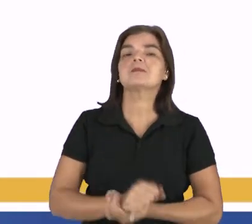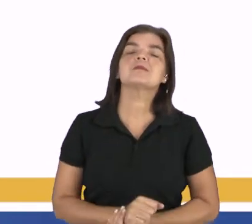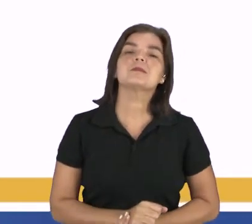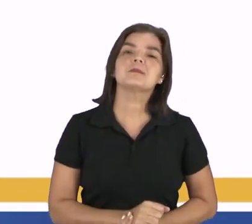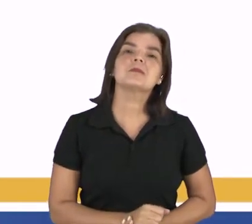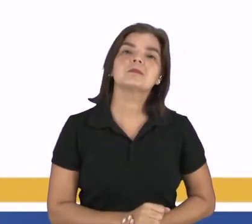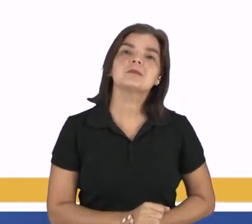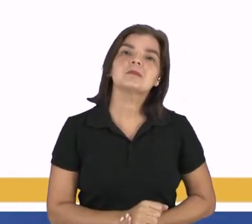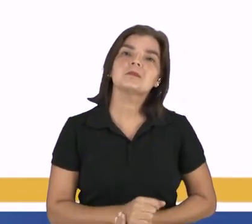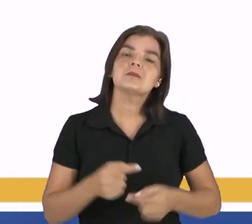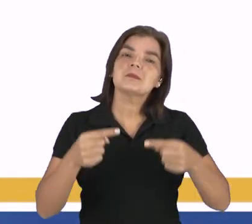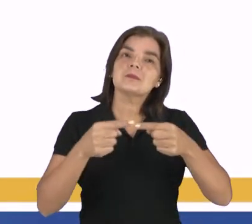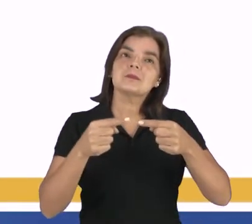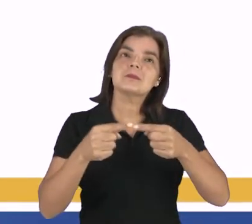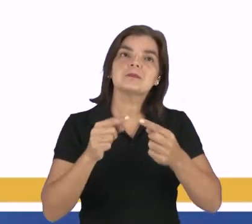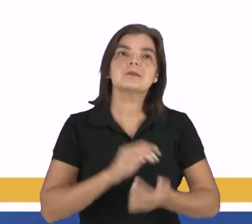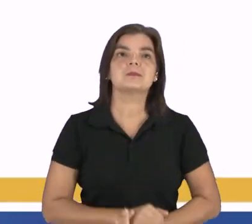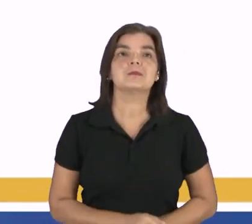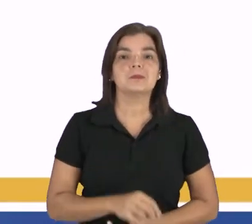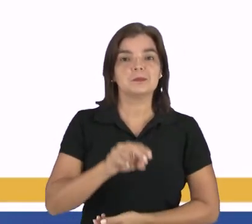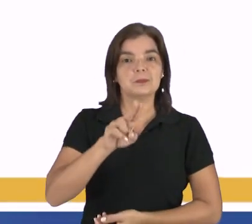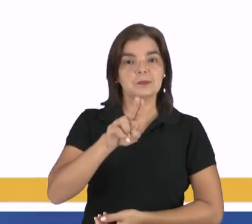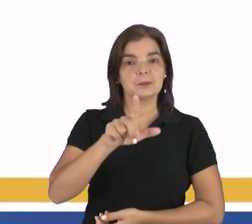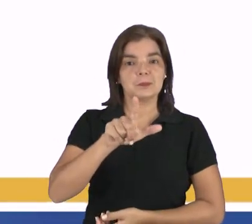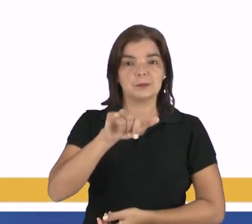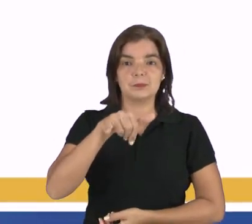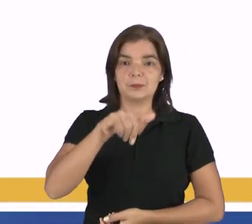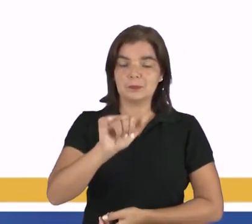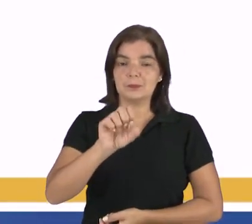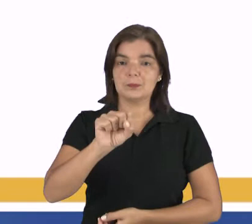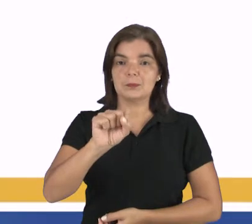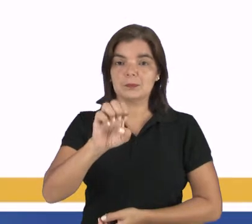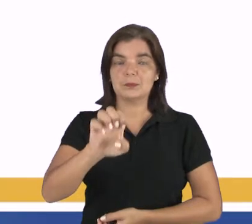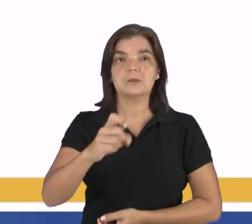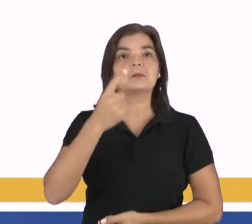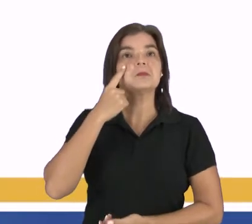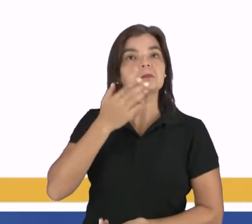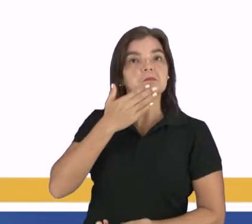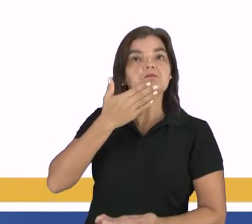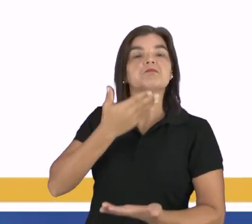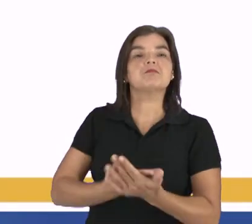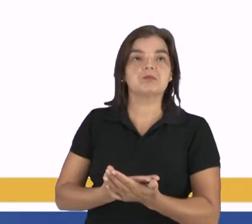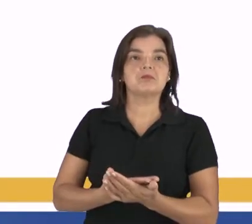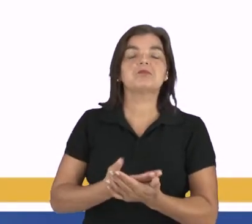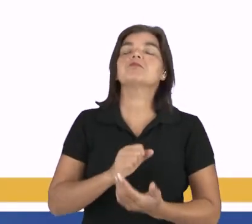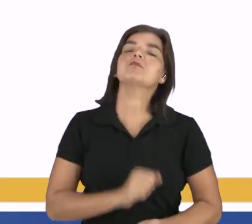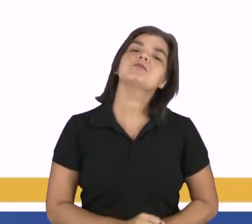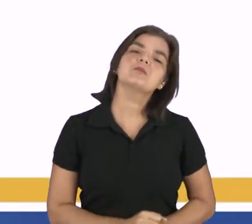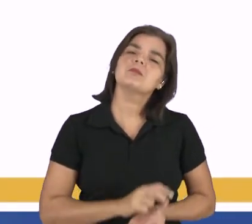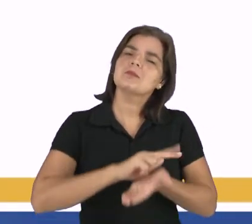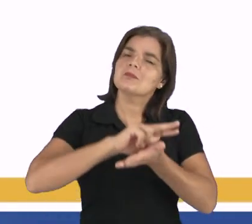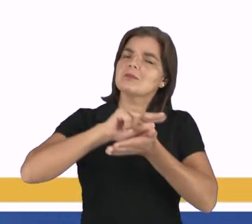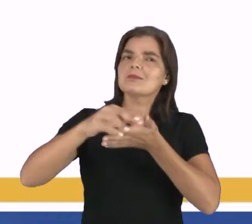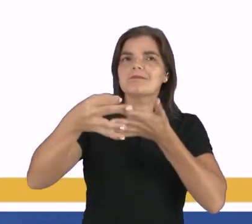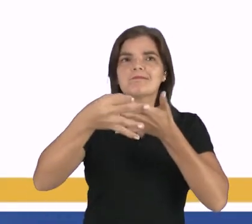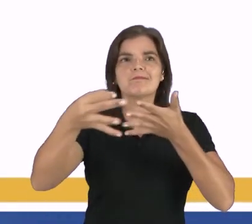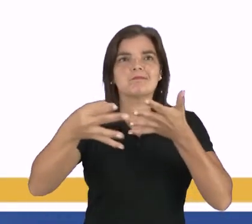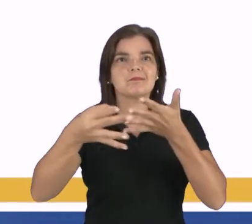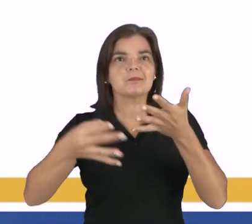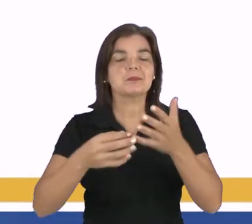e a associação. Ulisses era impressionante sob